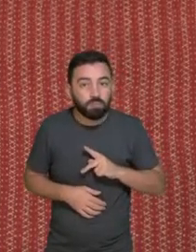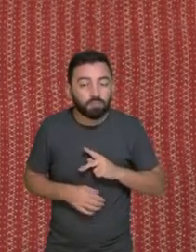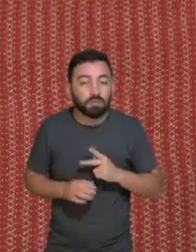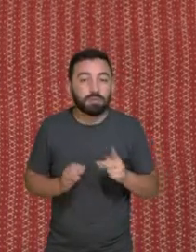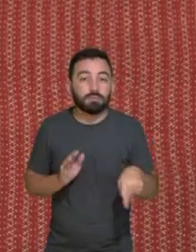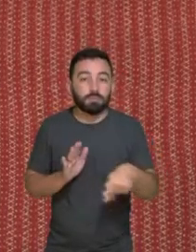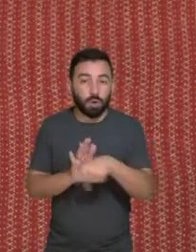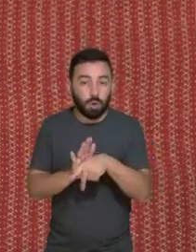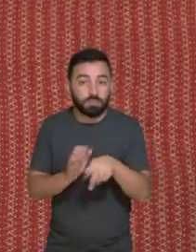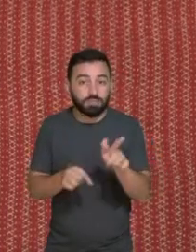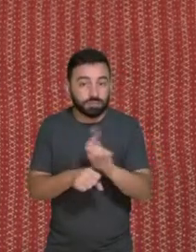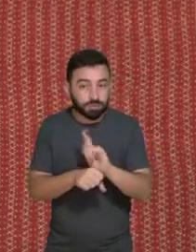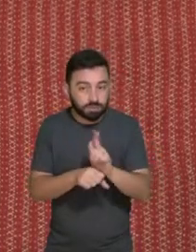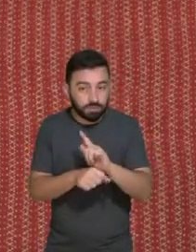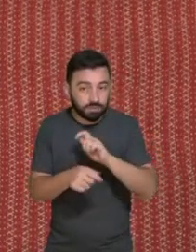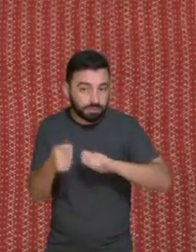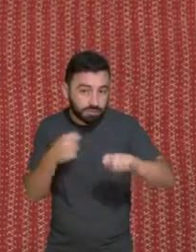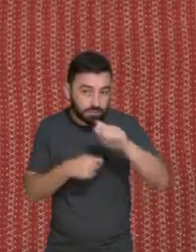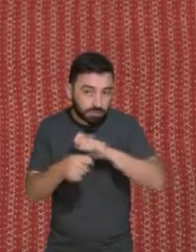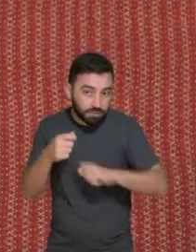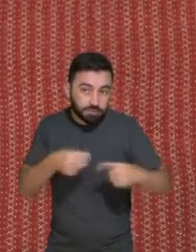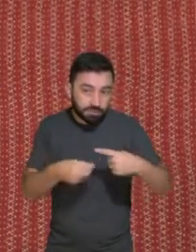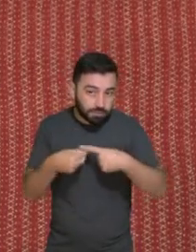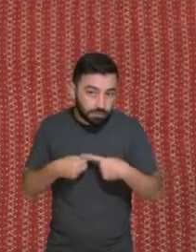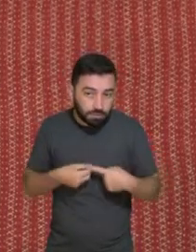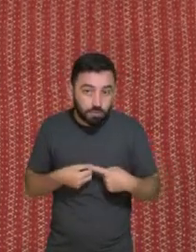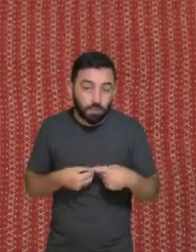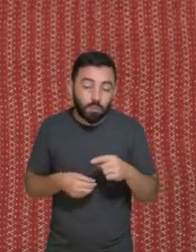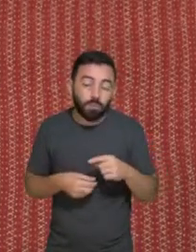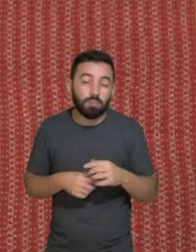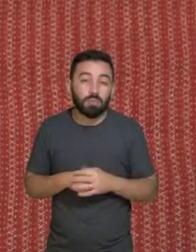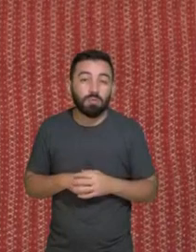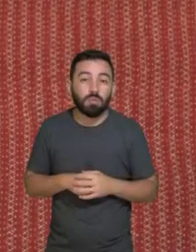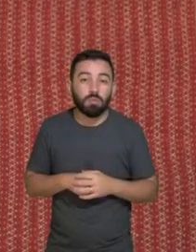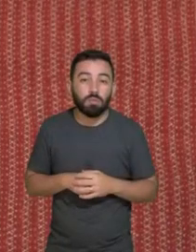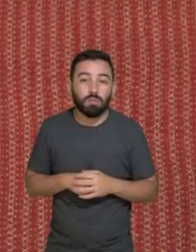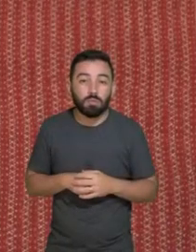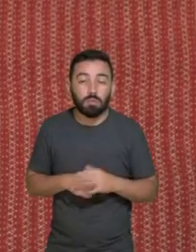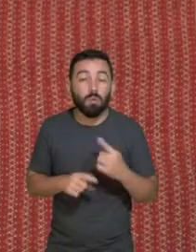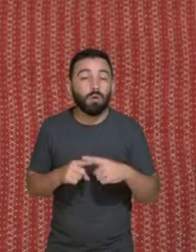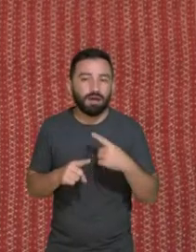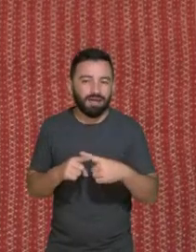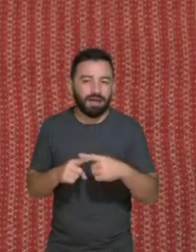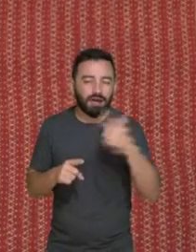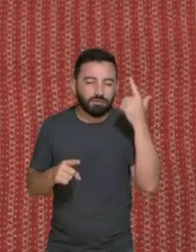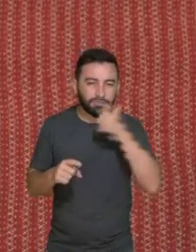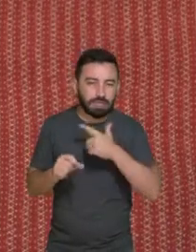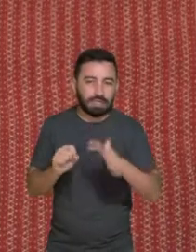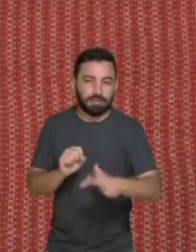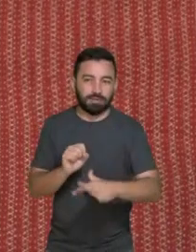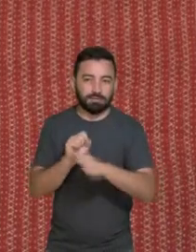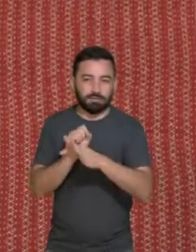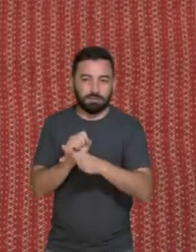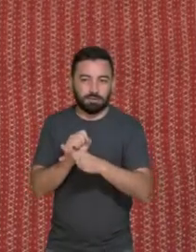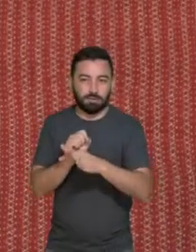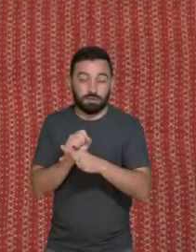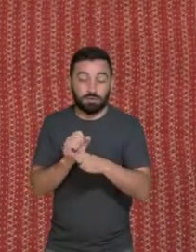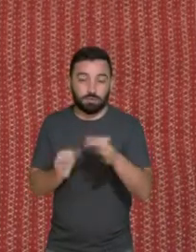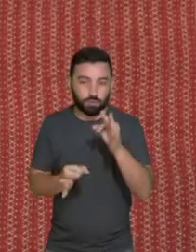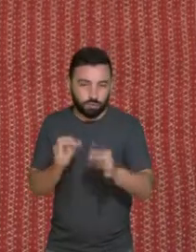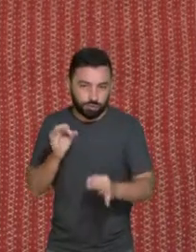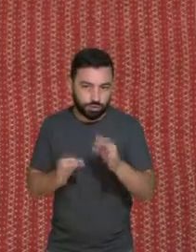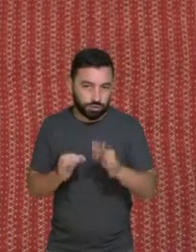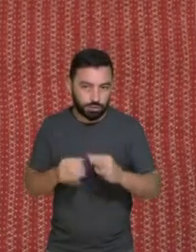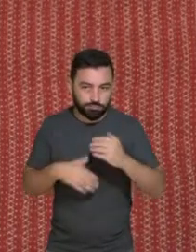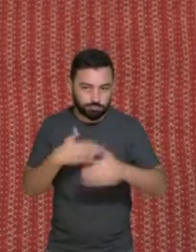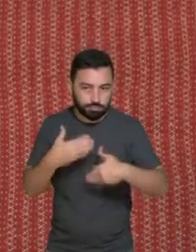da gestão ou administração municipal ou estadual, para que isso garanta segurança jurídica no processo e